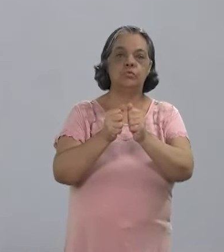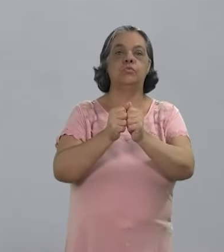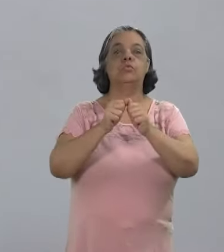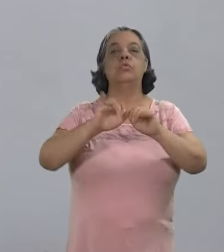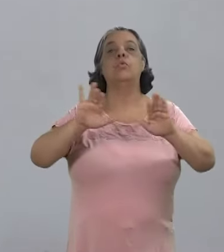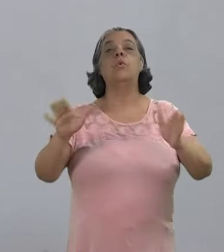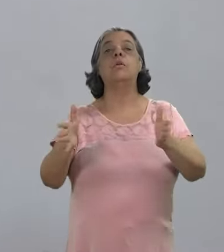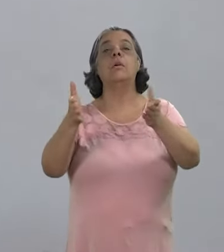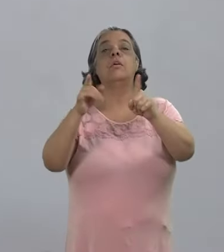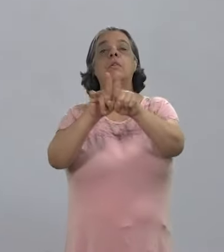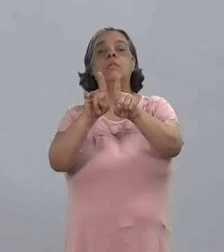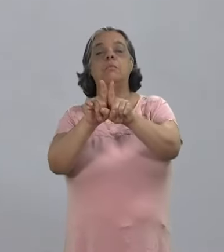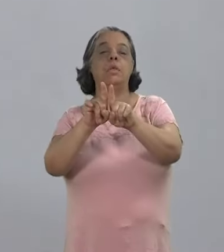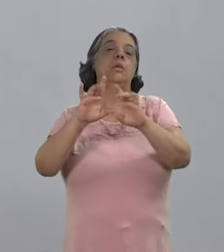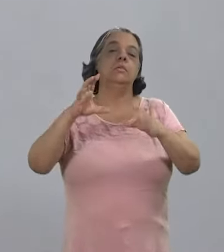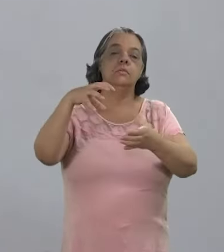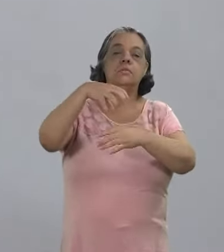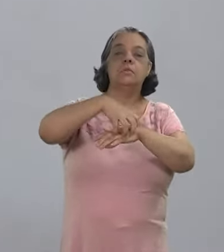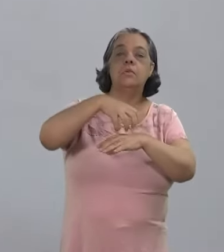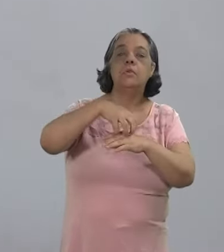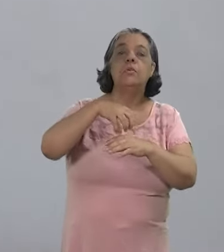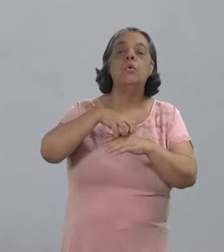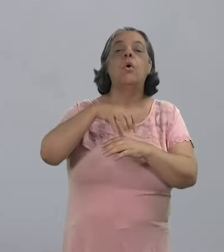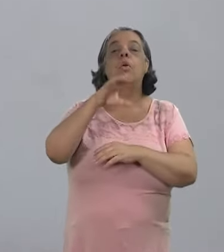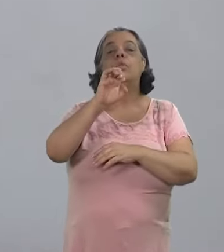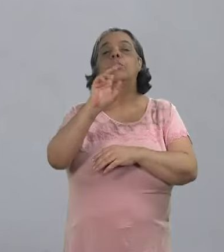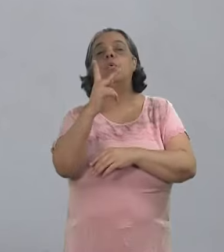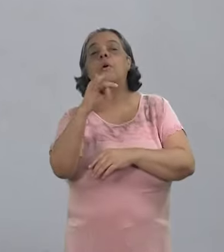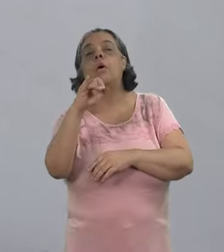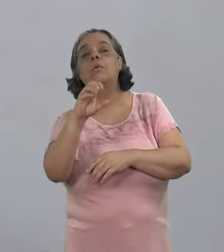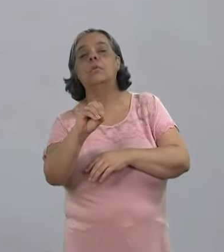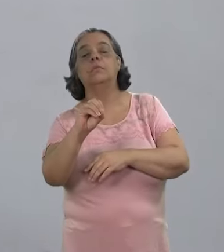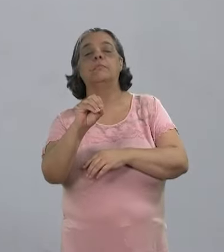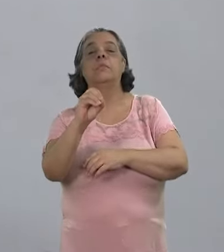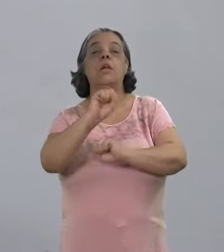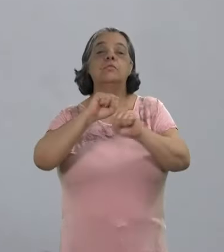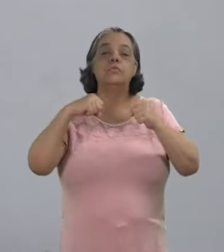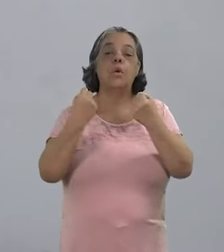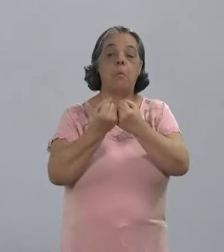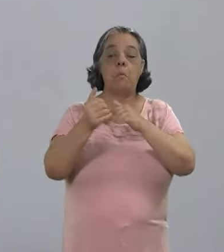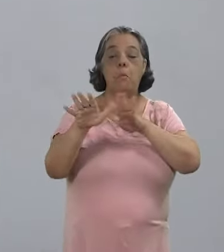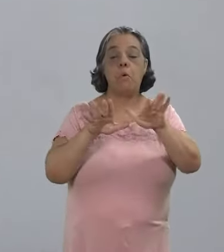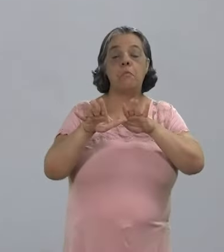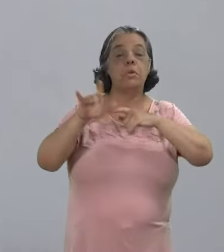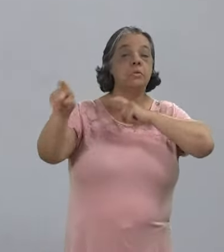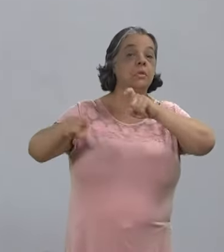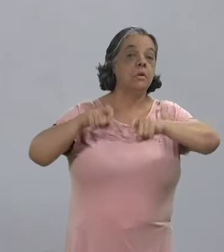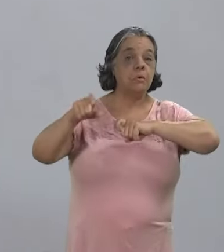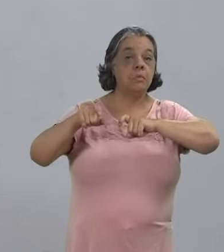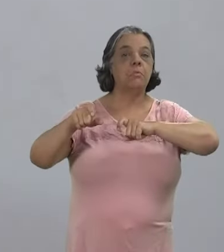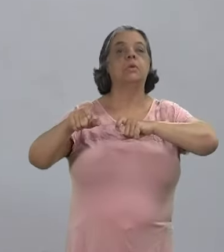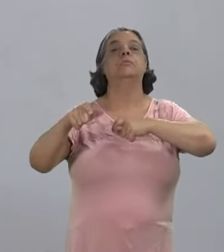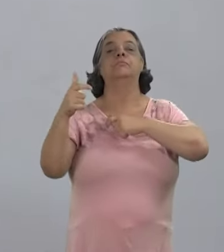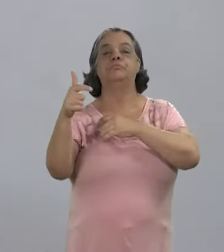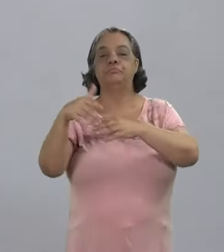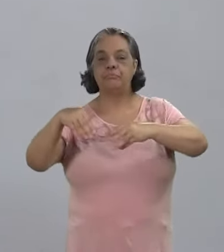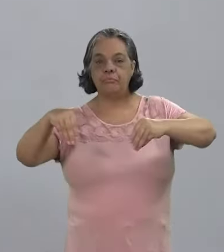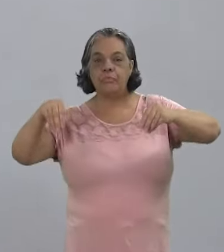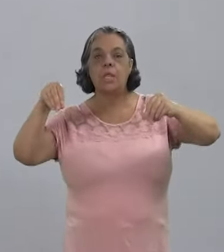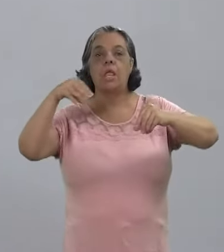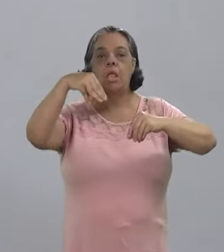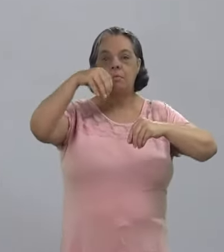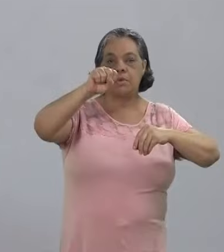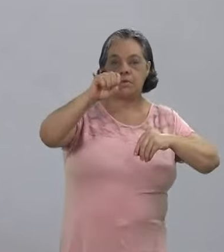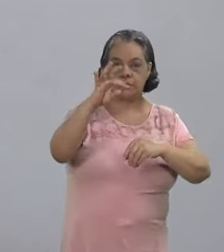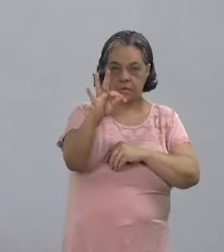Luiz Beltrão de Comunicação, o Centro Dom Helder Câmara de Estudos e Ação Social, o Movimento dos Trabalhadores e Trabalhadoras Rurais Sem